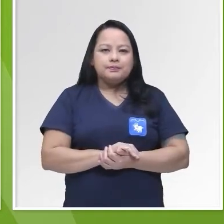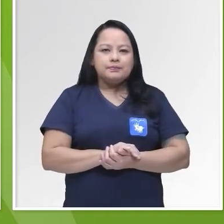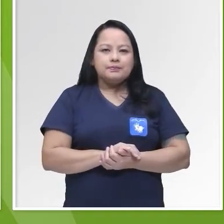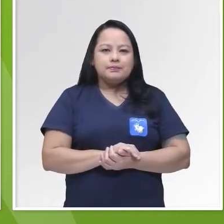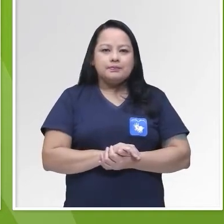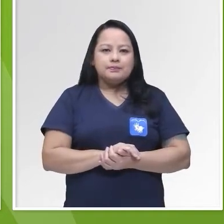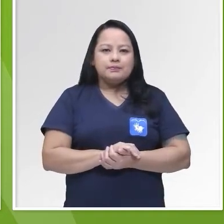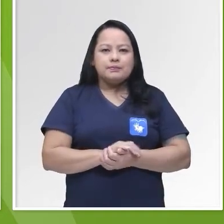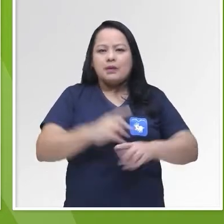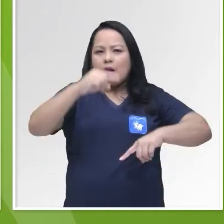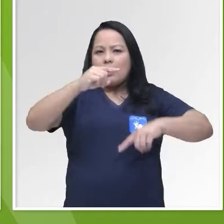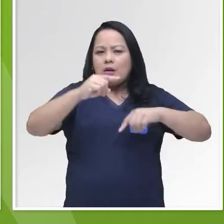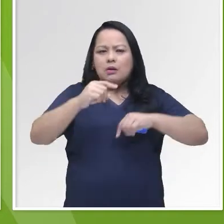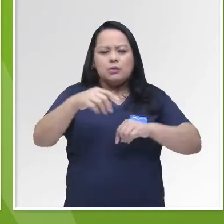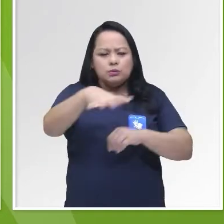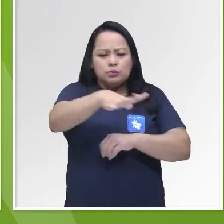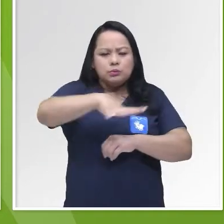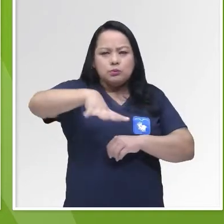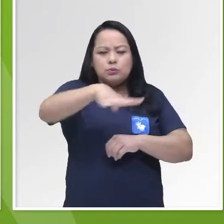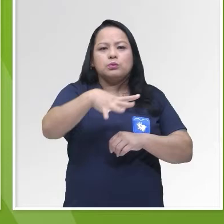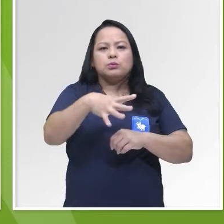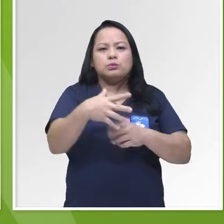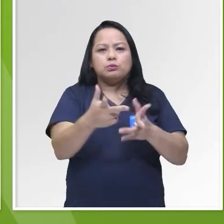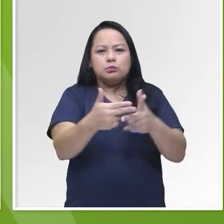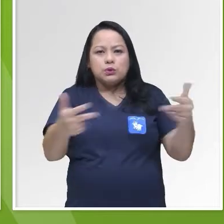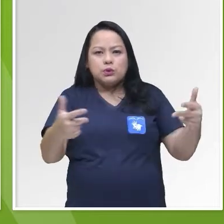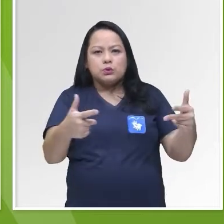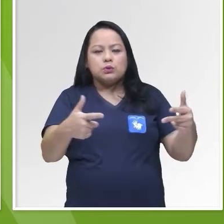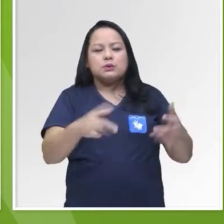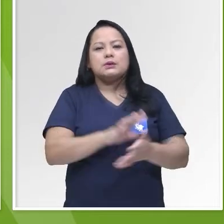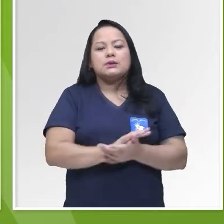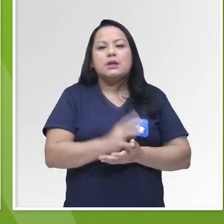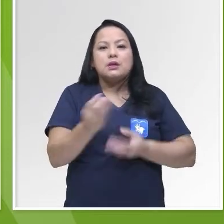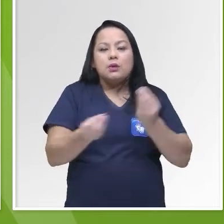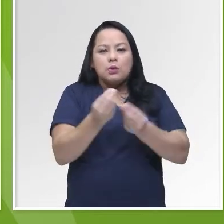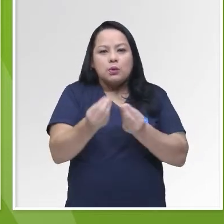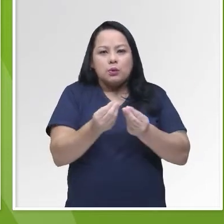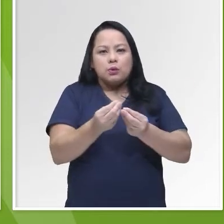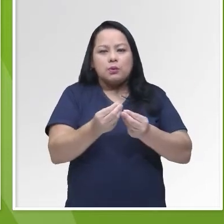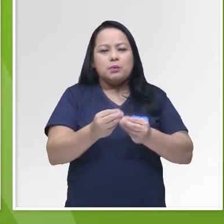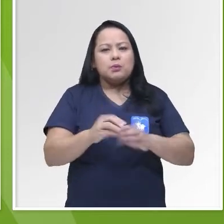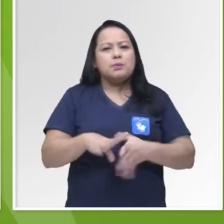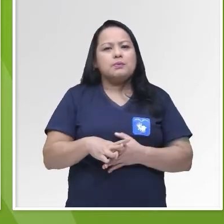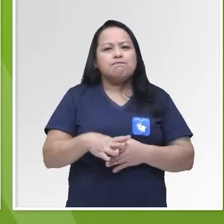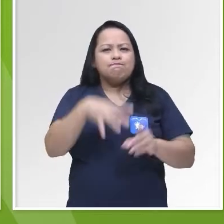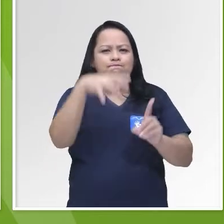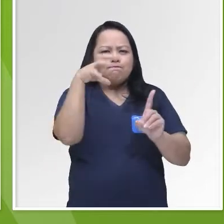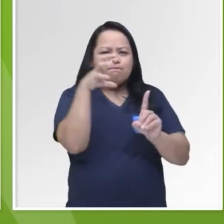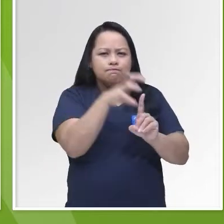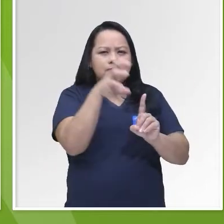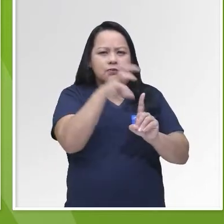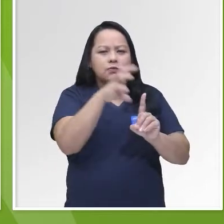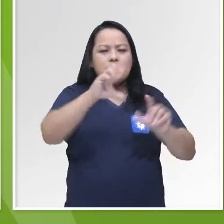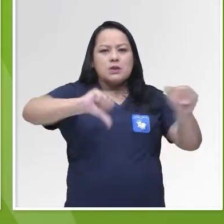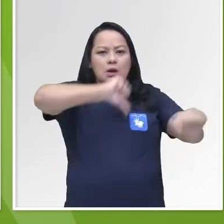na matéria, tá? Então a matéria ela vai sofrer